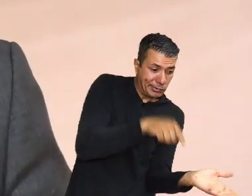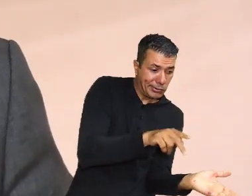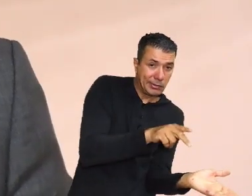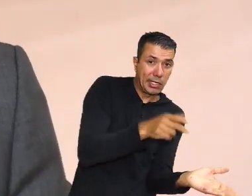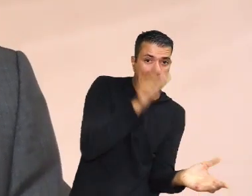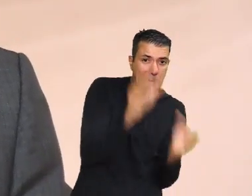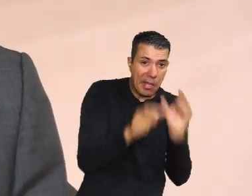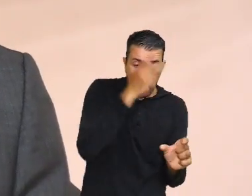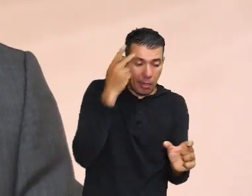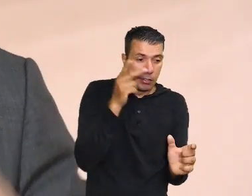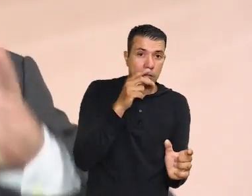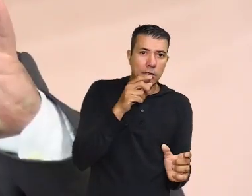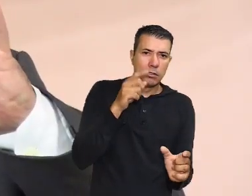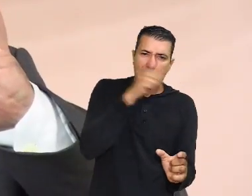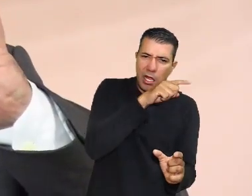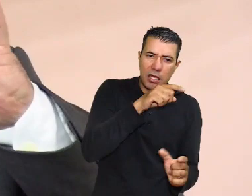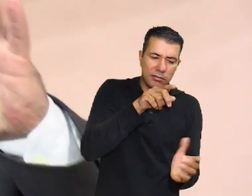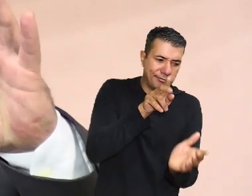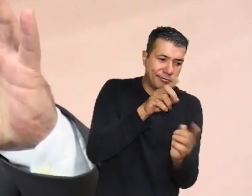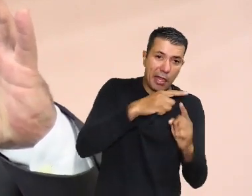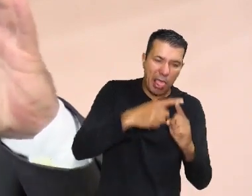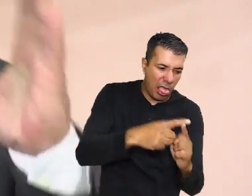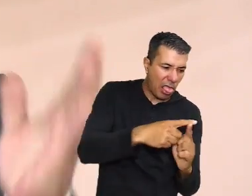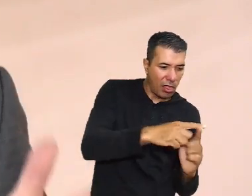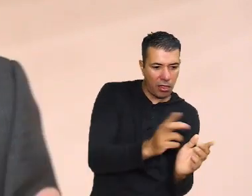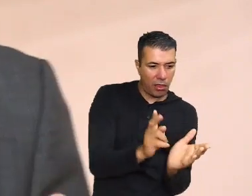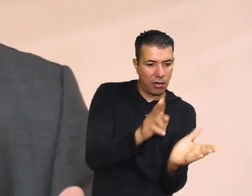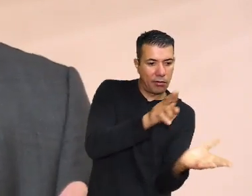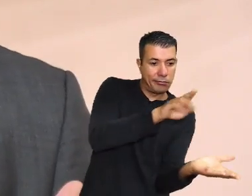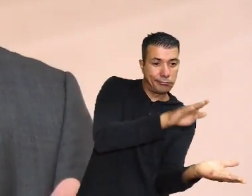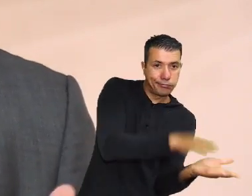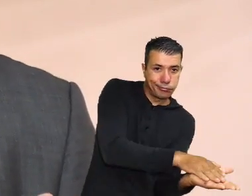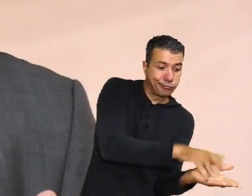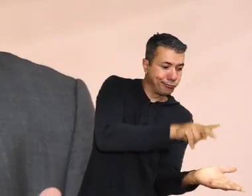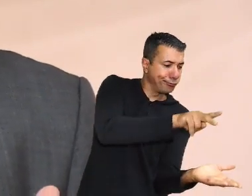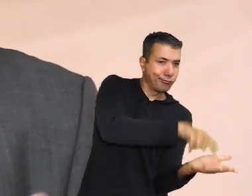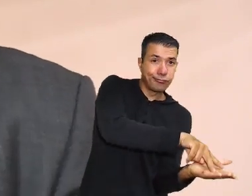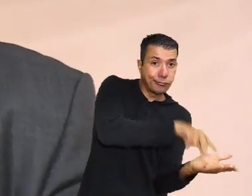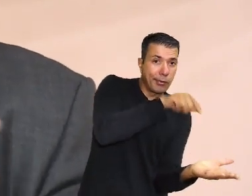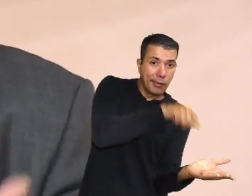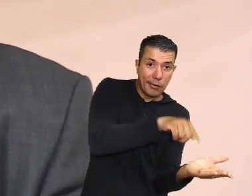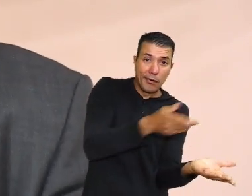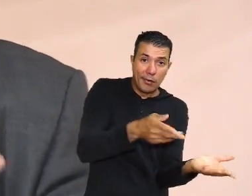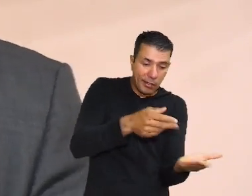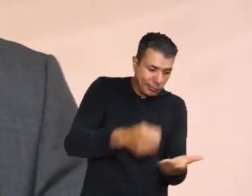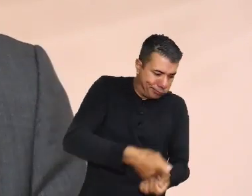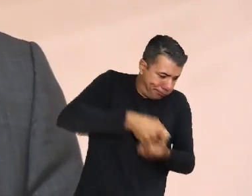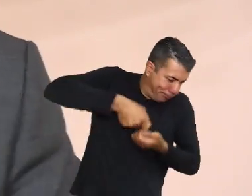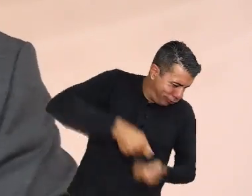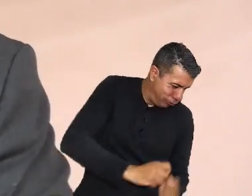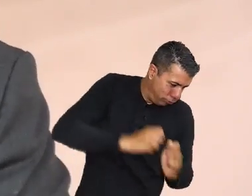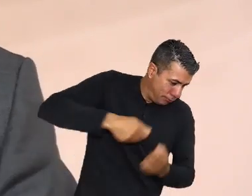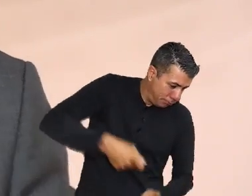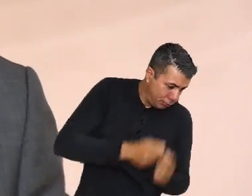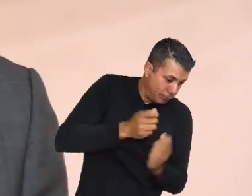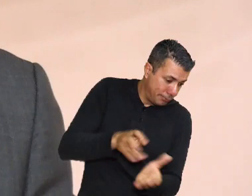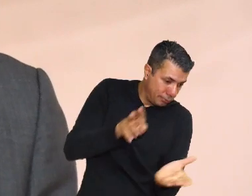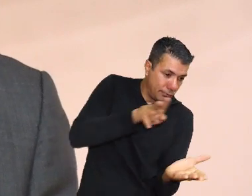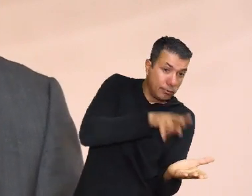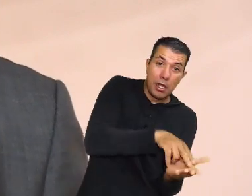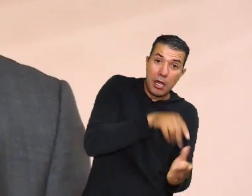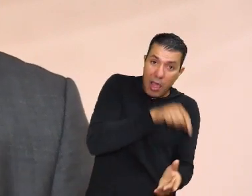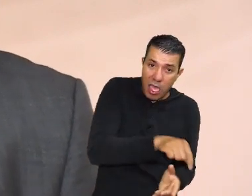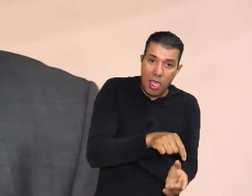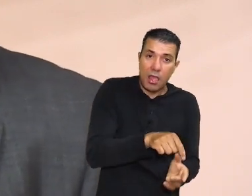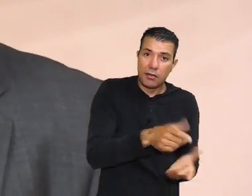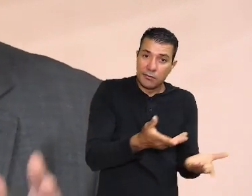que resposta interessante, que já começa a abrir a nossa mente para começar a entender um pouco mais da palavra de